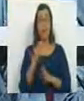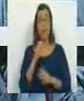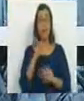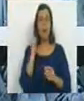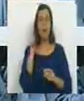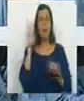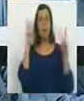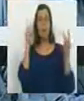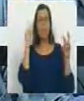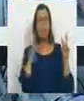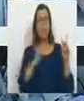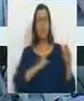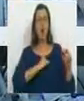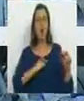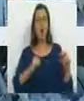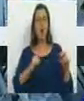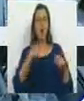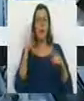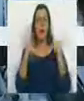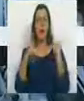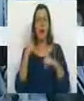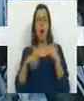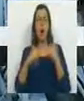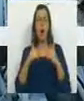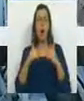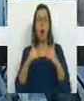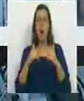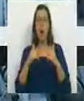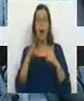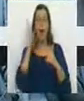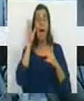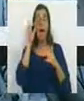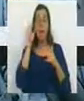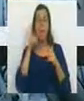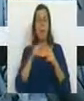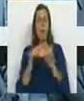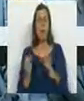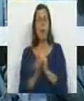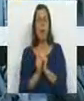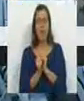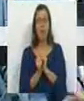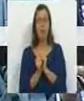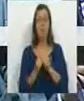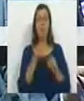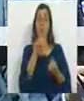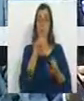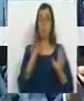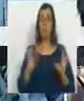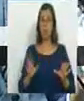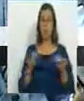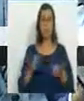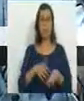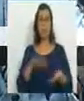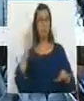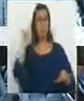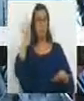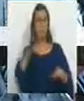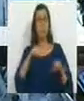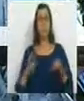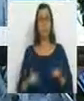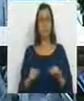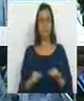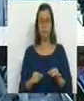crime contra maus-tratos, contra animais de companhia. E bem, nesta Assembleia da